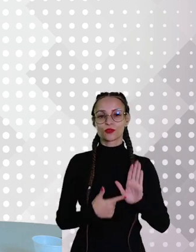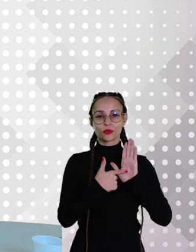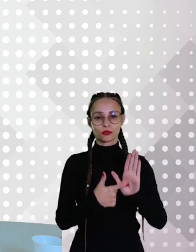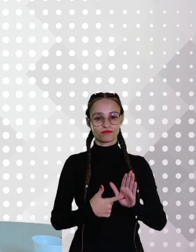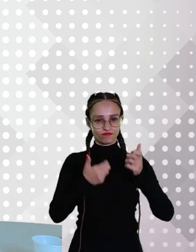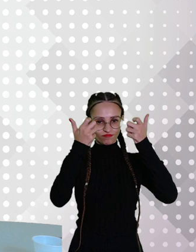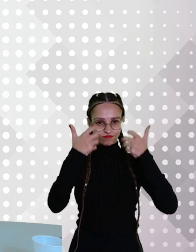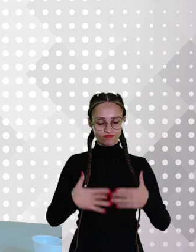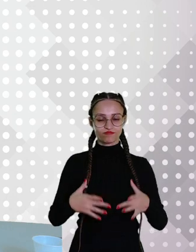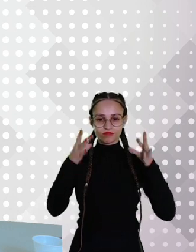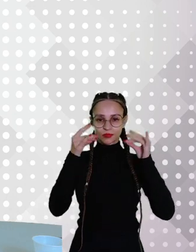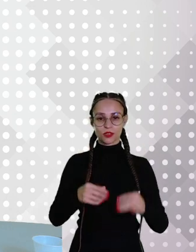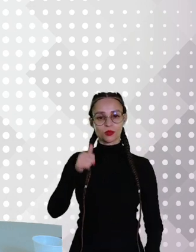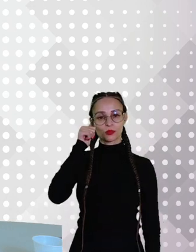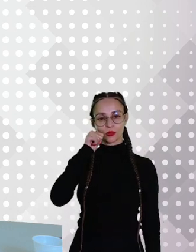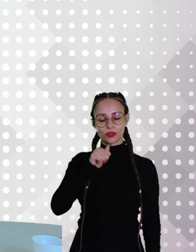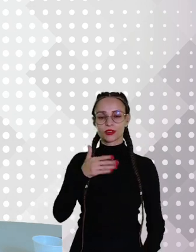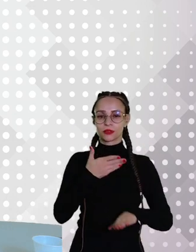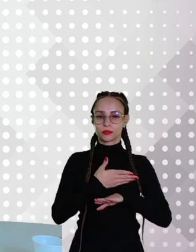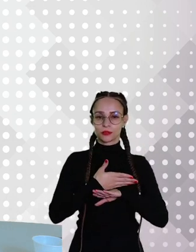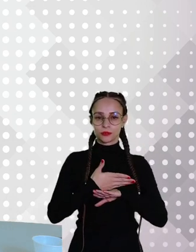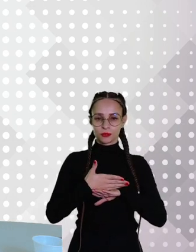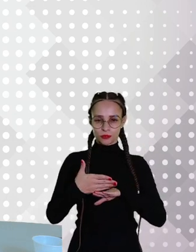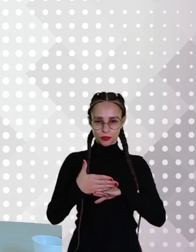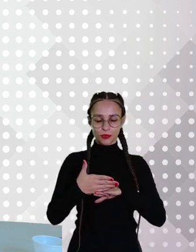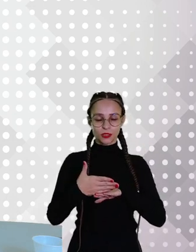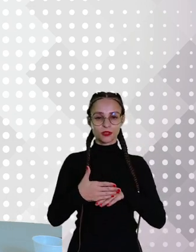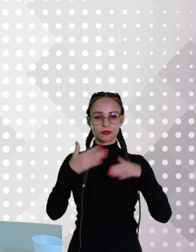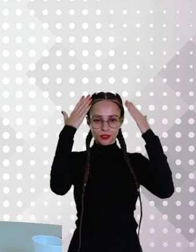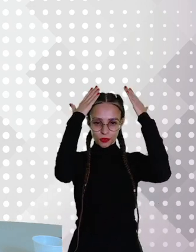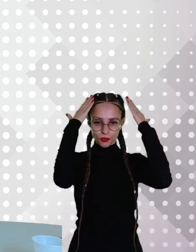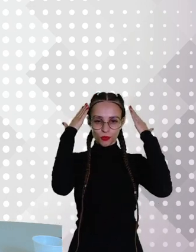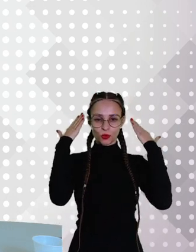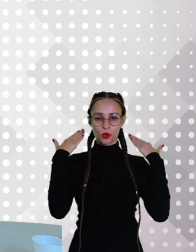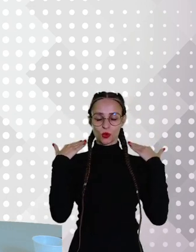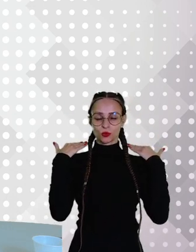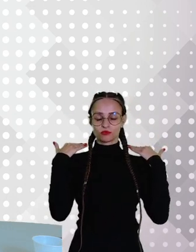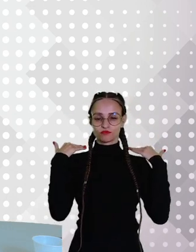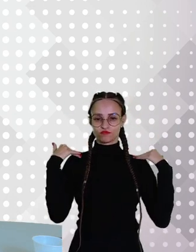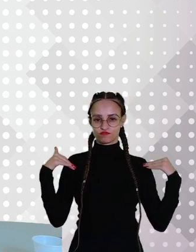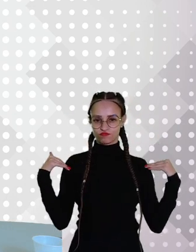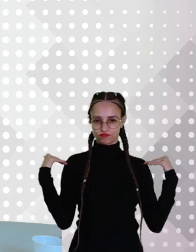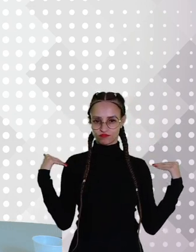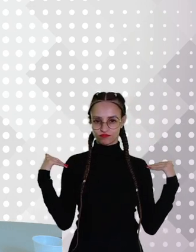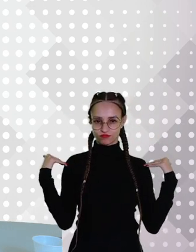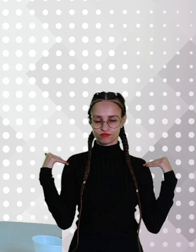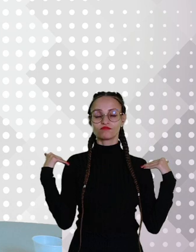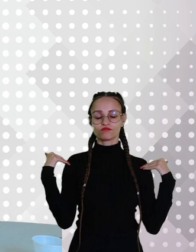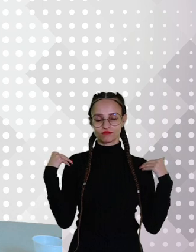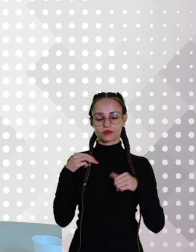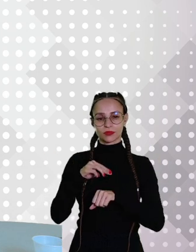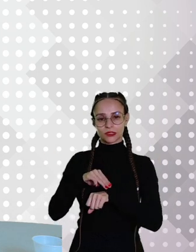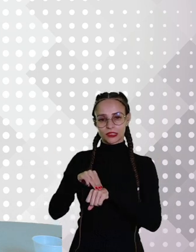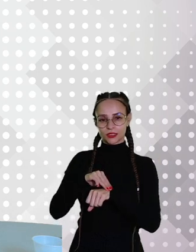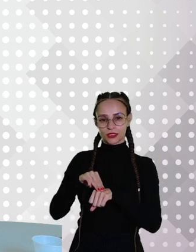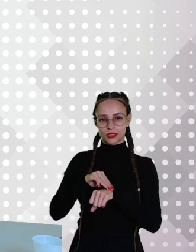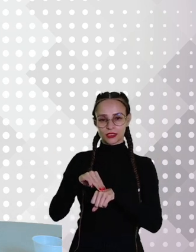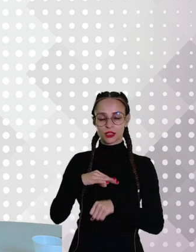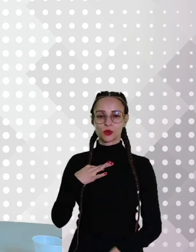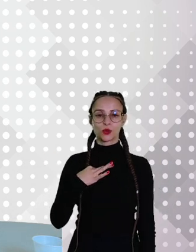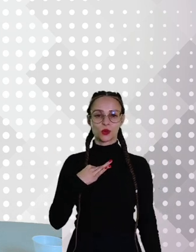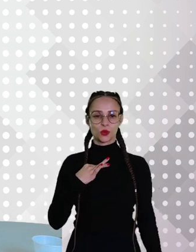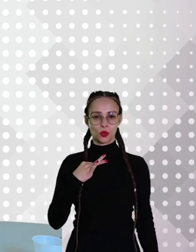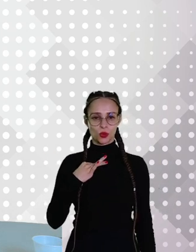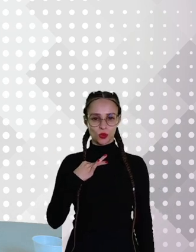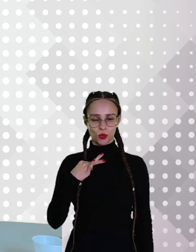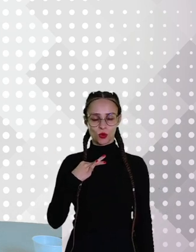autodescrição. Eu sou mulher branca, de cabelos um pouco abaixo do ombro, cabelo castanho, visto uma blusa